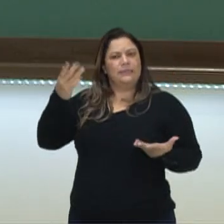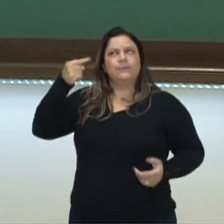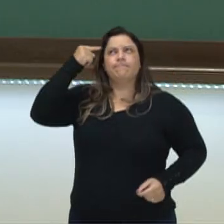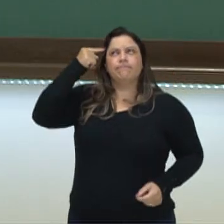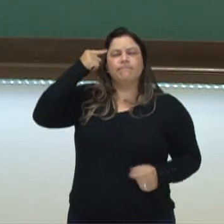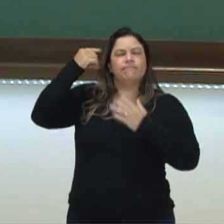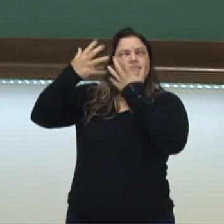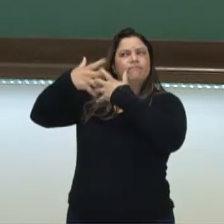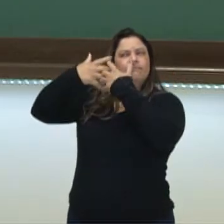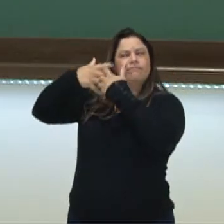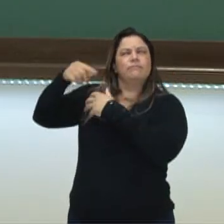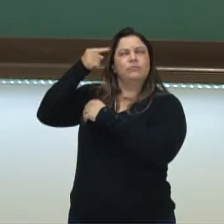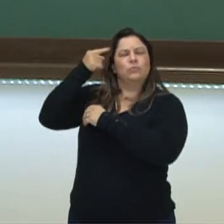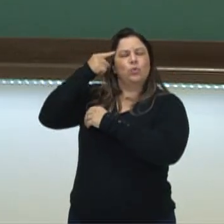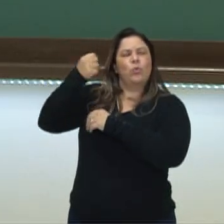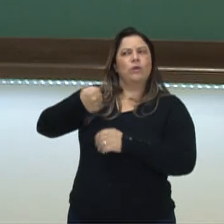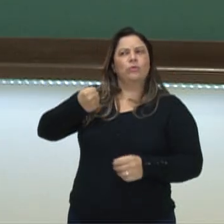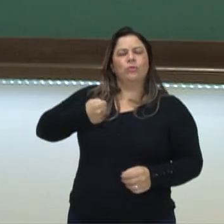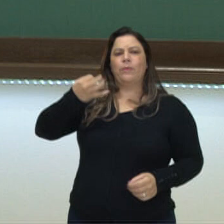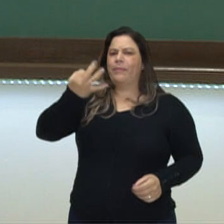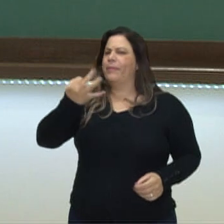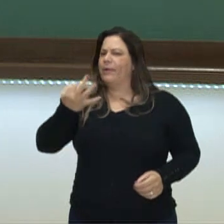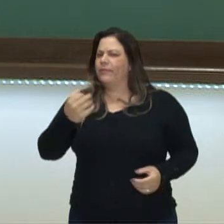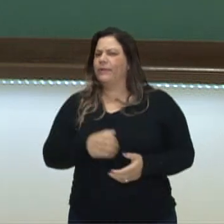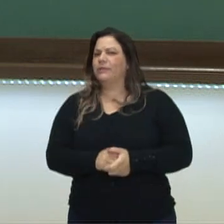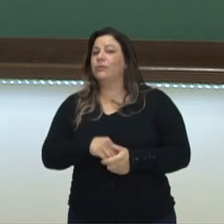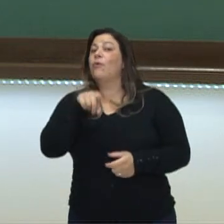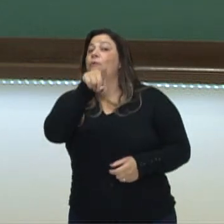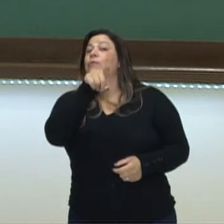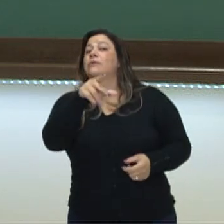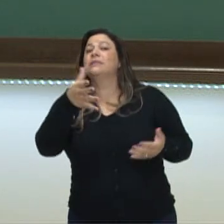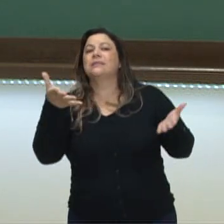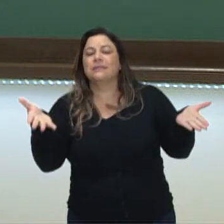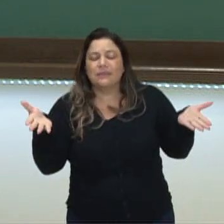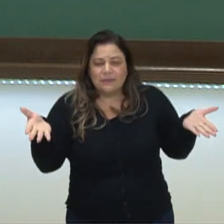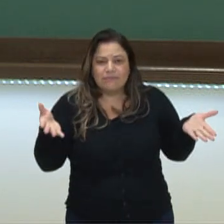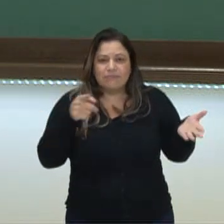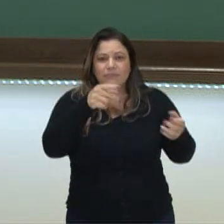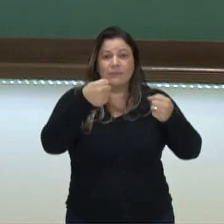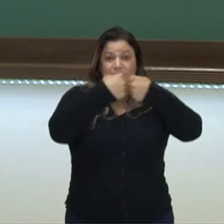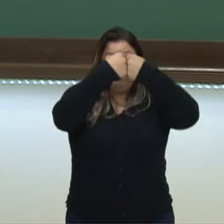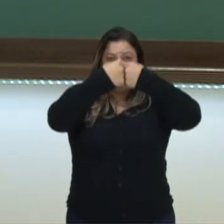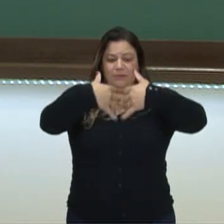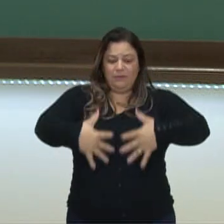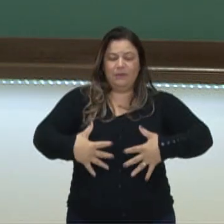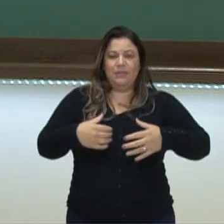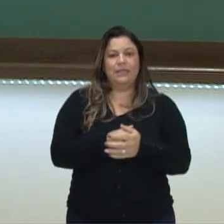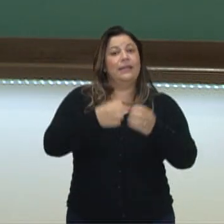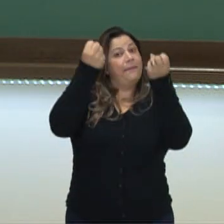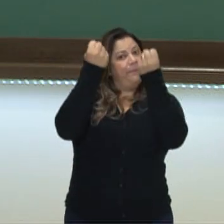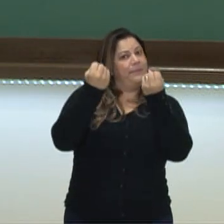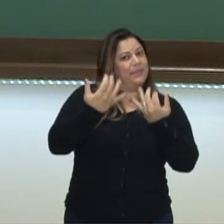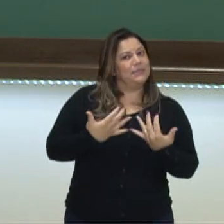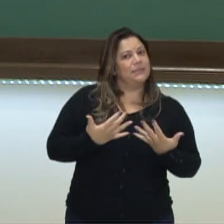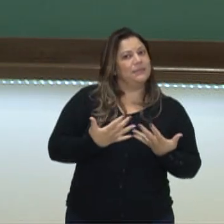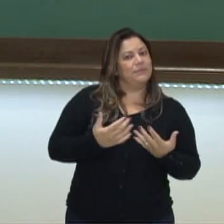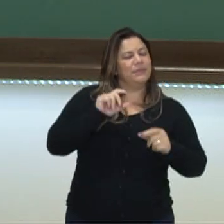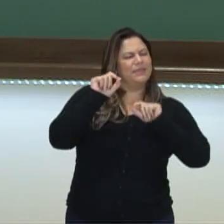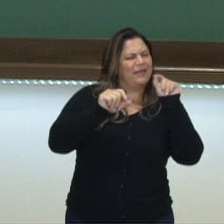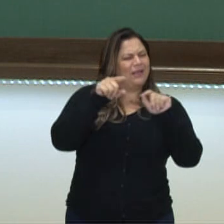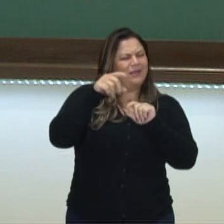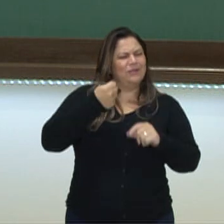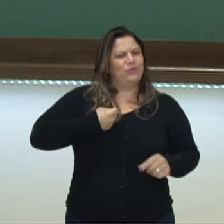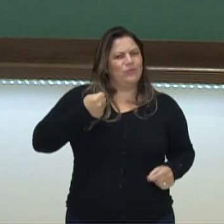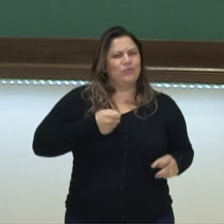minha cabeça quais desses números são quadrados perfeitos e quais não são. Resta você fazer a fatoração e dizer para mim se os seus números